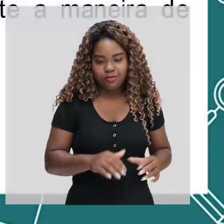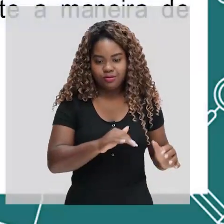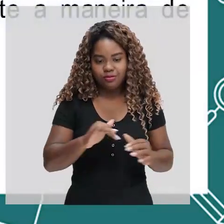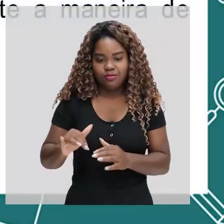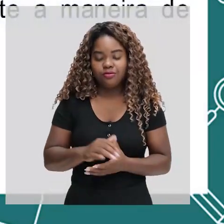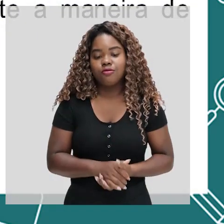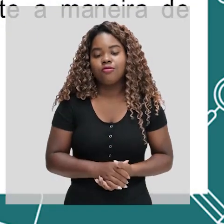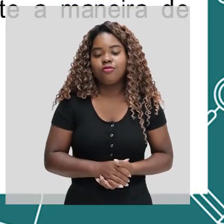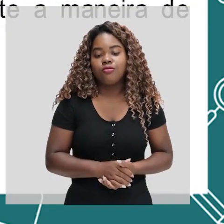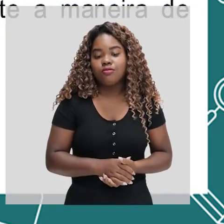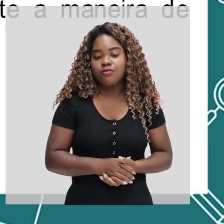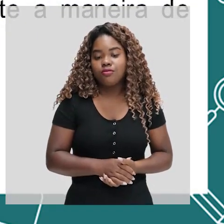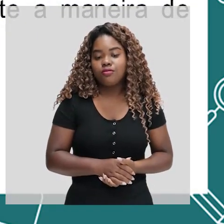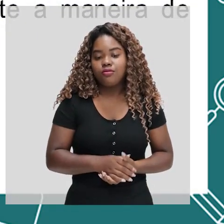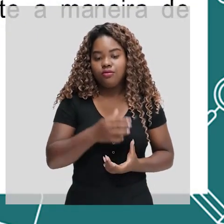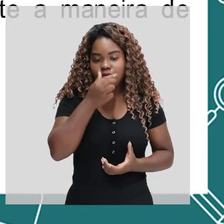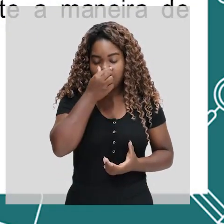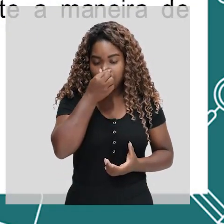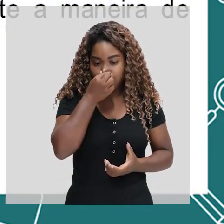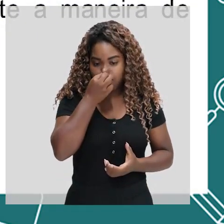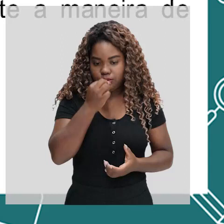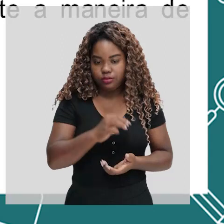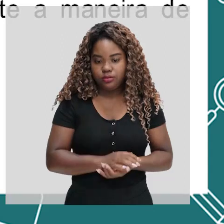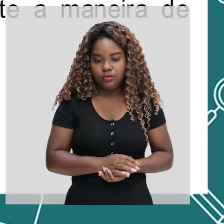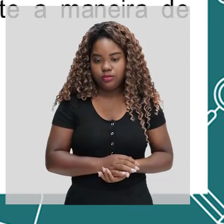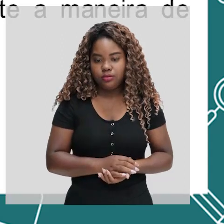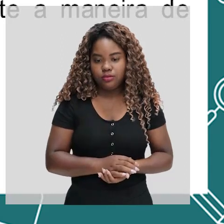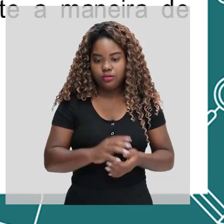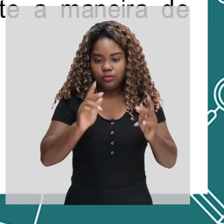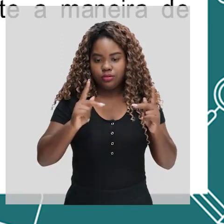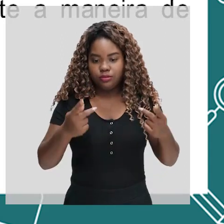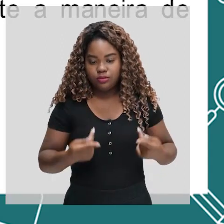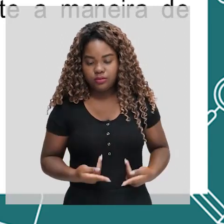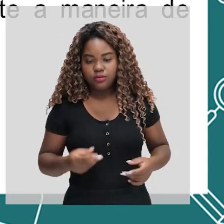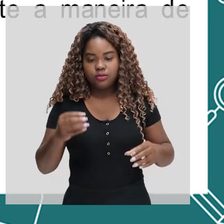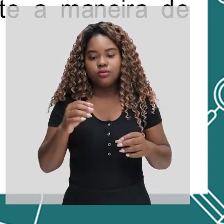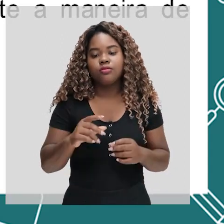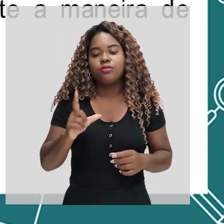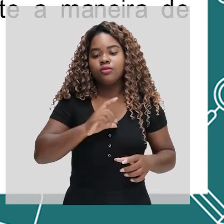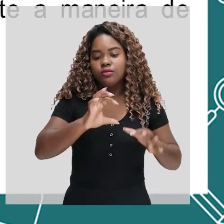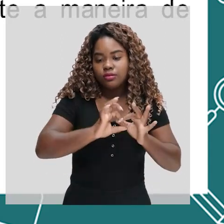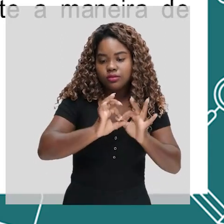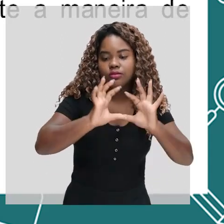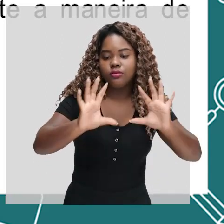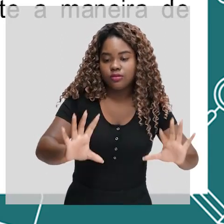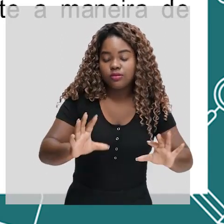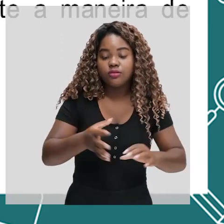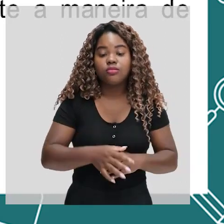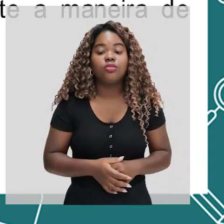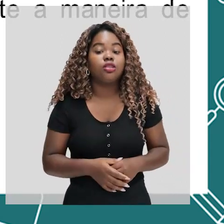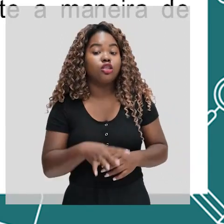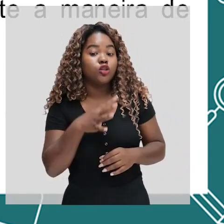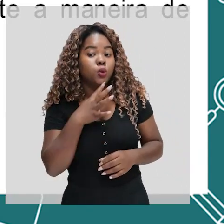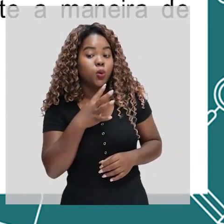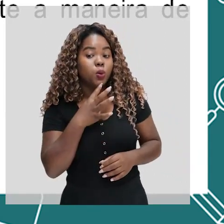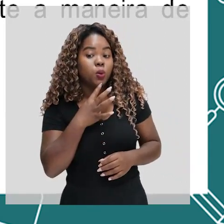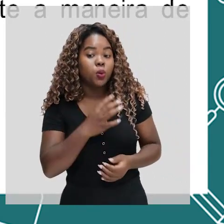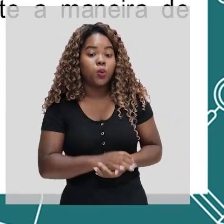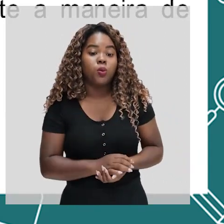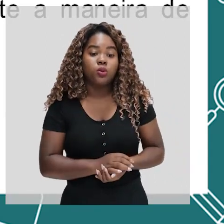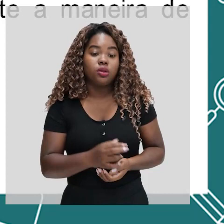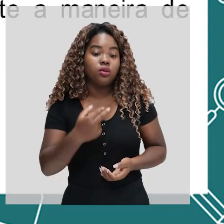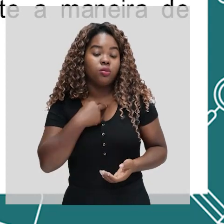bom O homem ainda dentro desse raciocínio deveria ter liberdade de conhecer sem ser